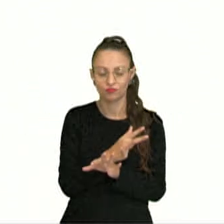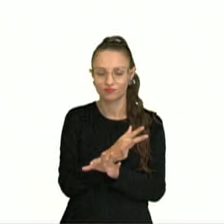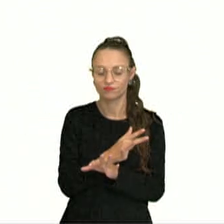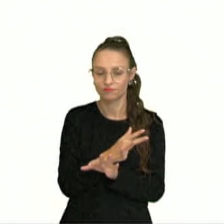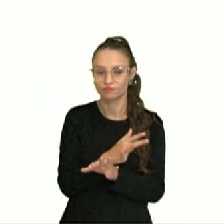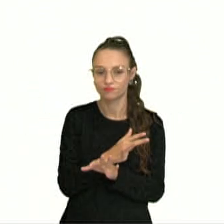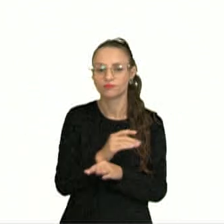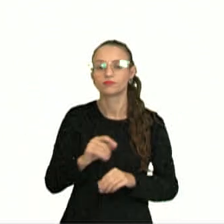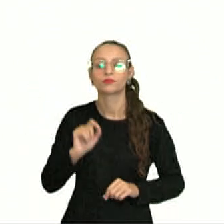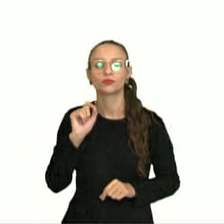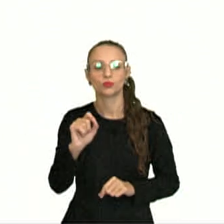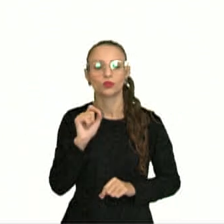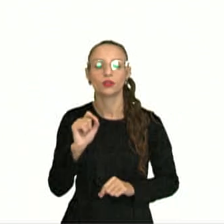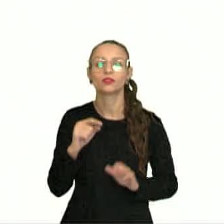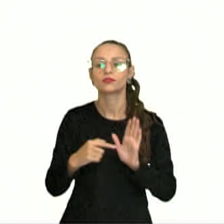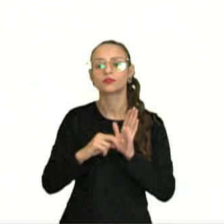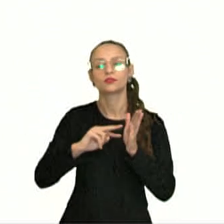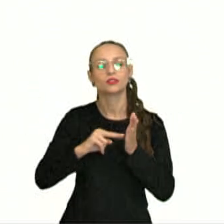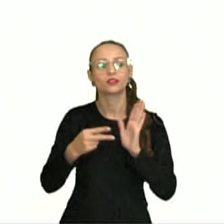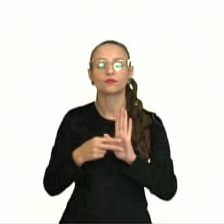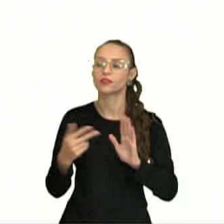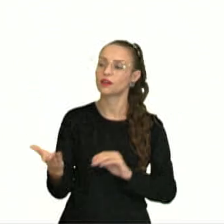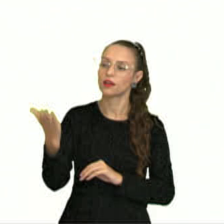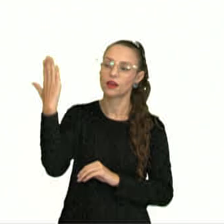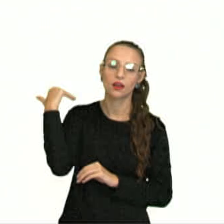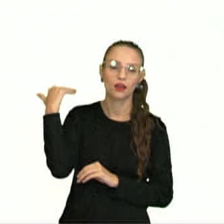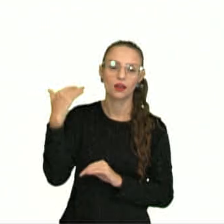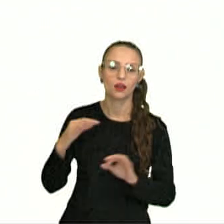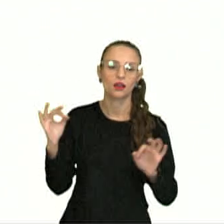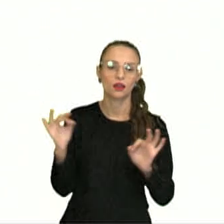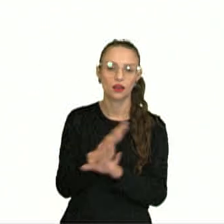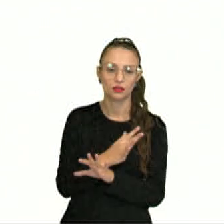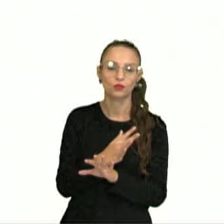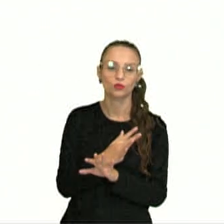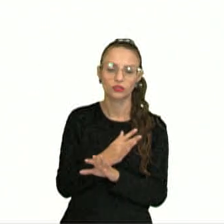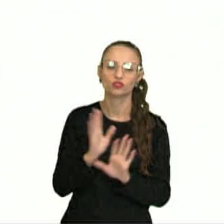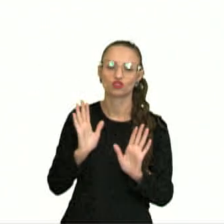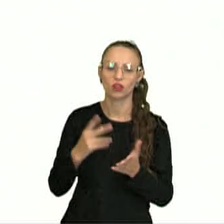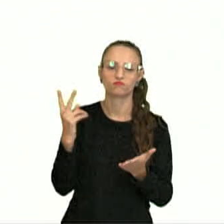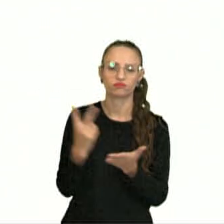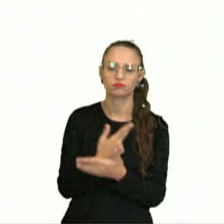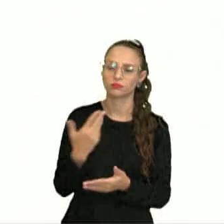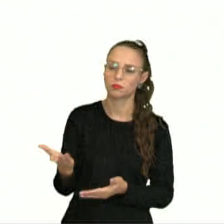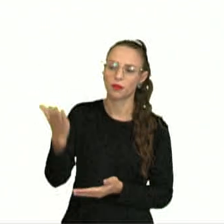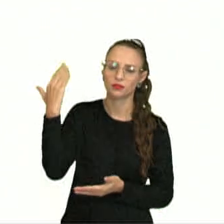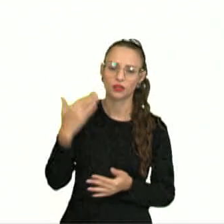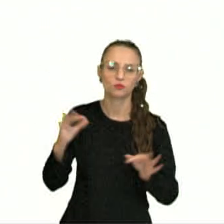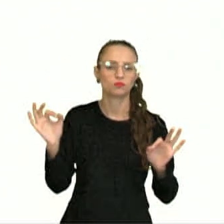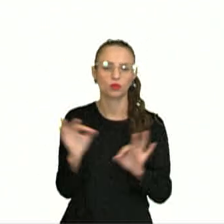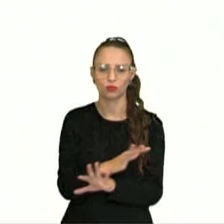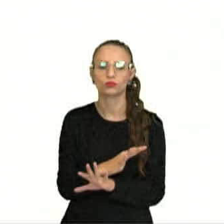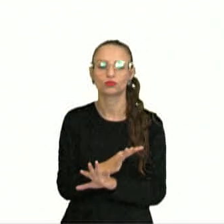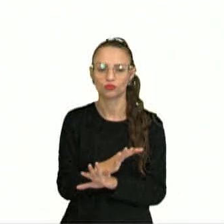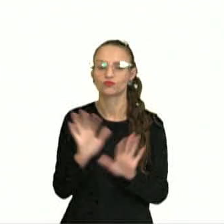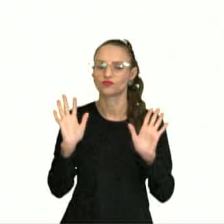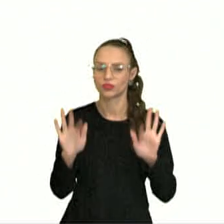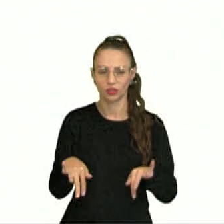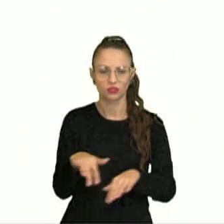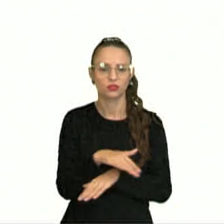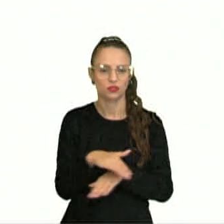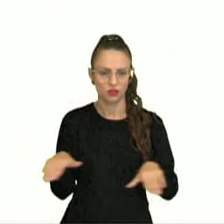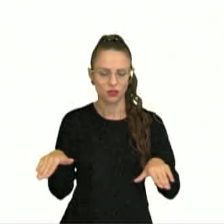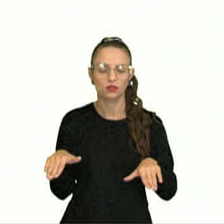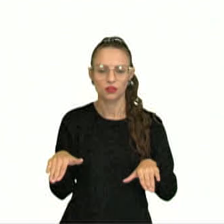Para indicar uma ação que ocorreu em um determinado momento do passado, recolheu. Então, é uma ação